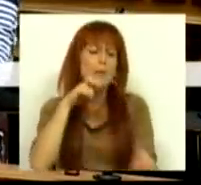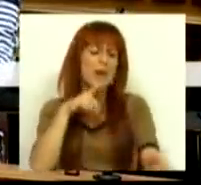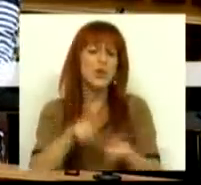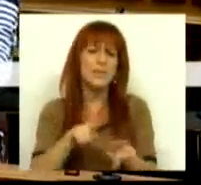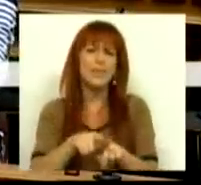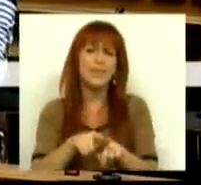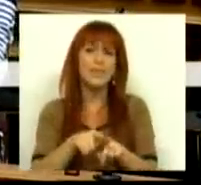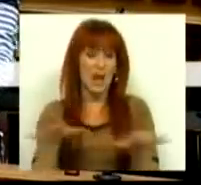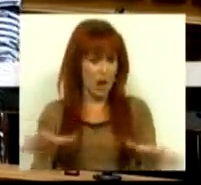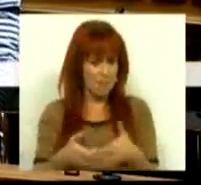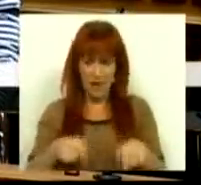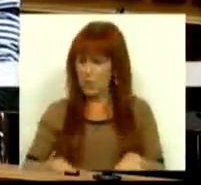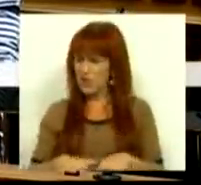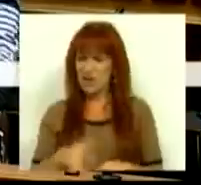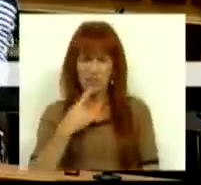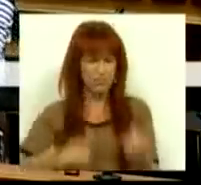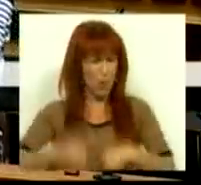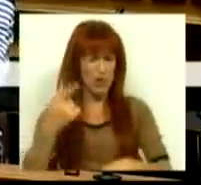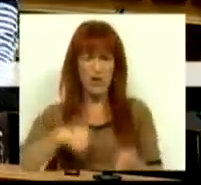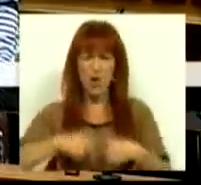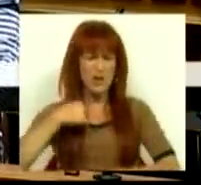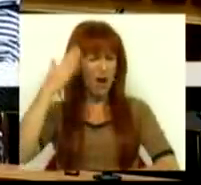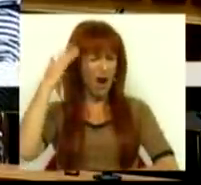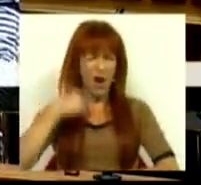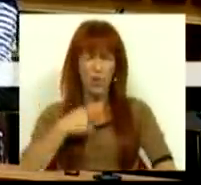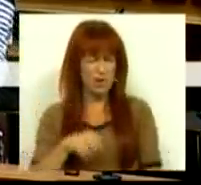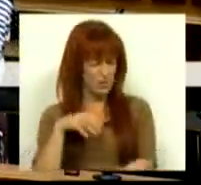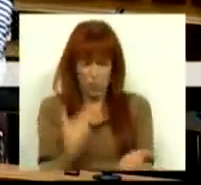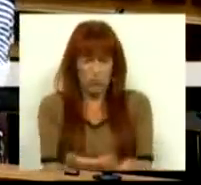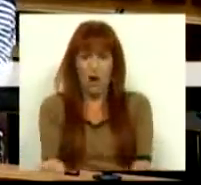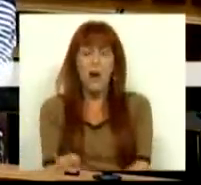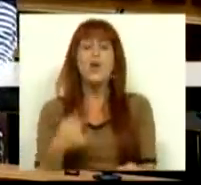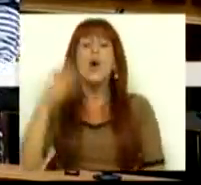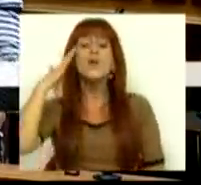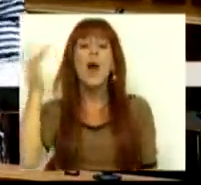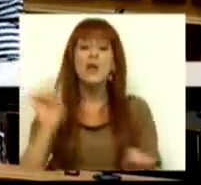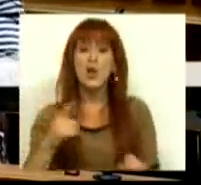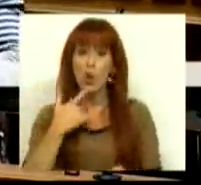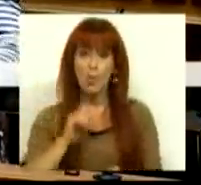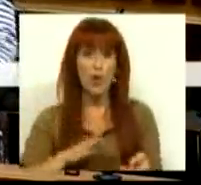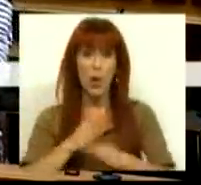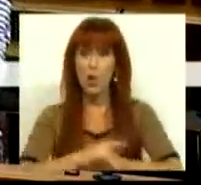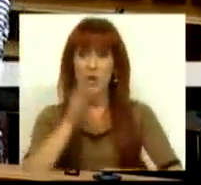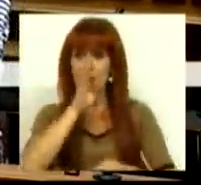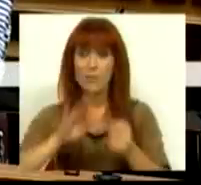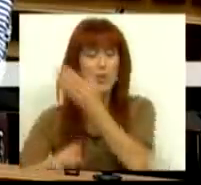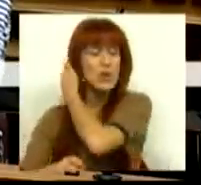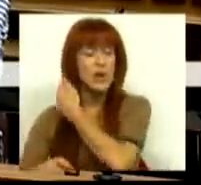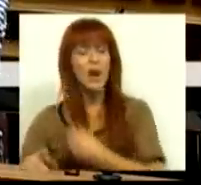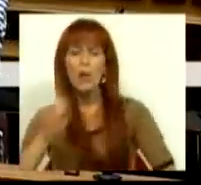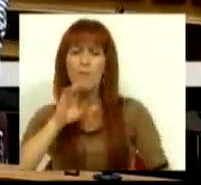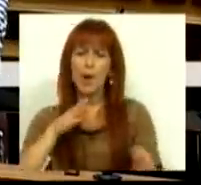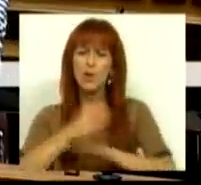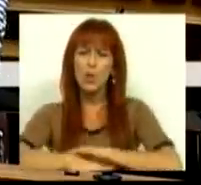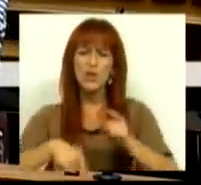que esta bancada já denunciou, que nós consideramos iníqua, que nós consideramos que não se pode continuar a aplicar, sob pena